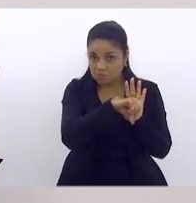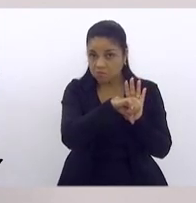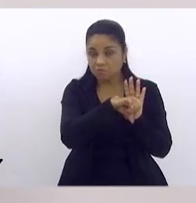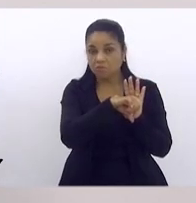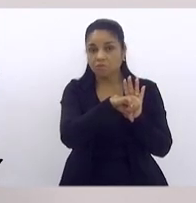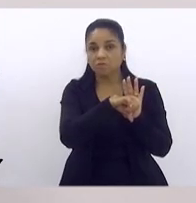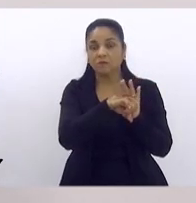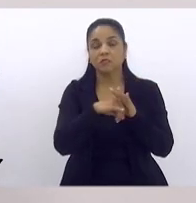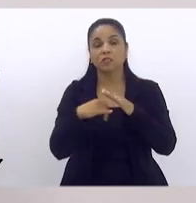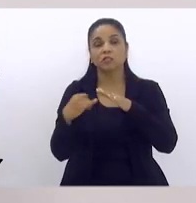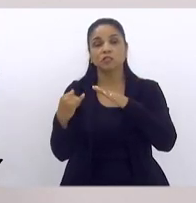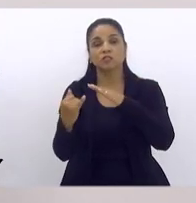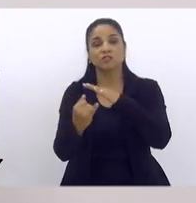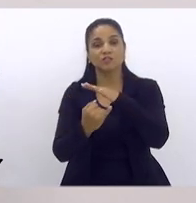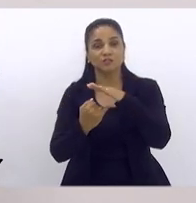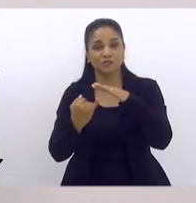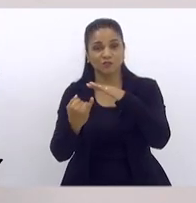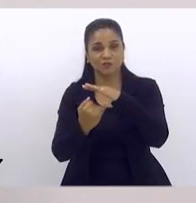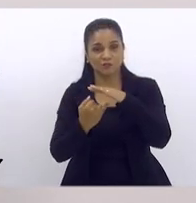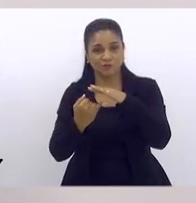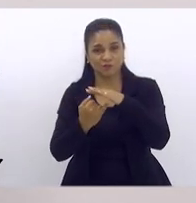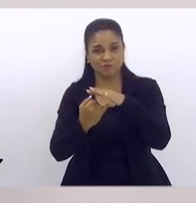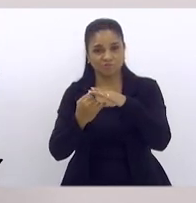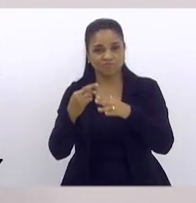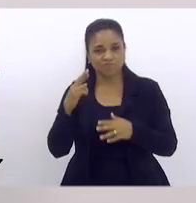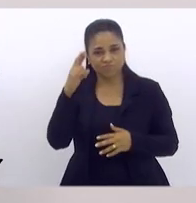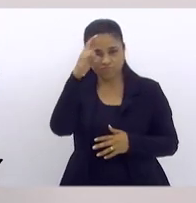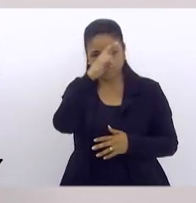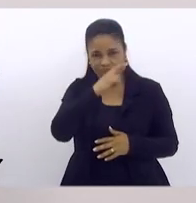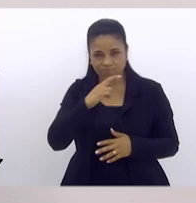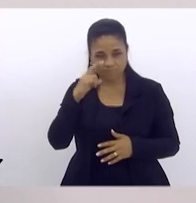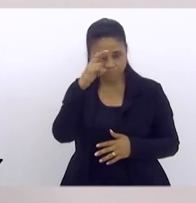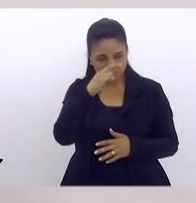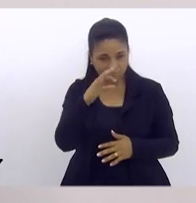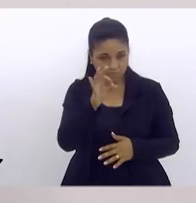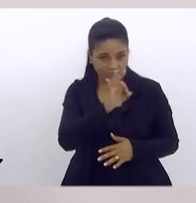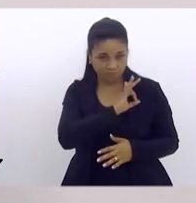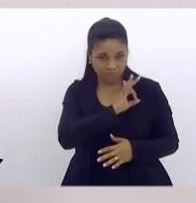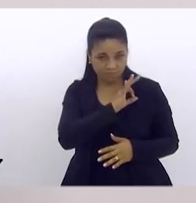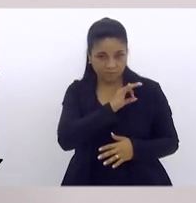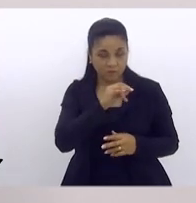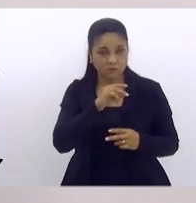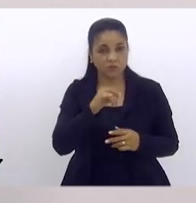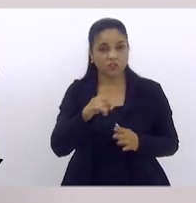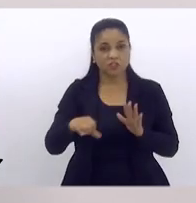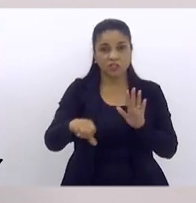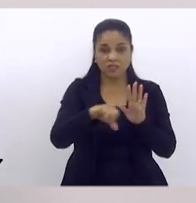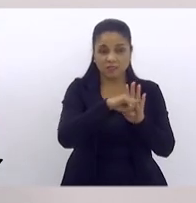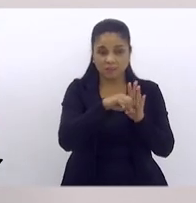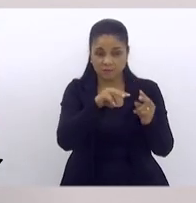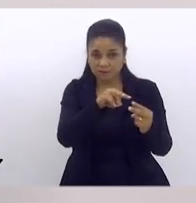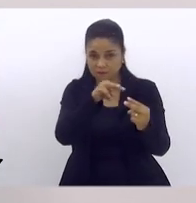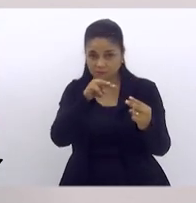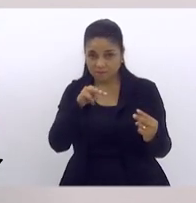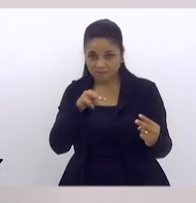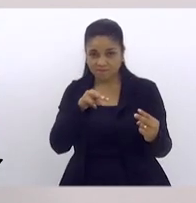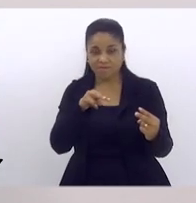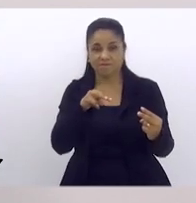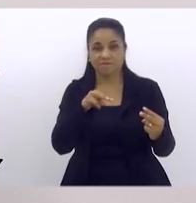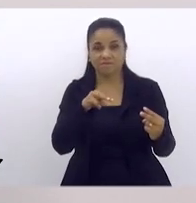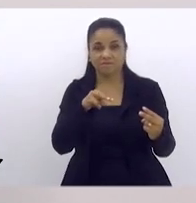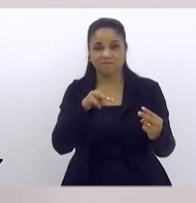institucionalmente os investigadores de crimes cibernéticos não consegue abrir celular